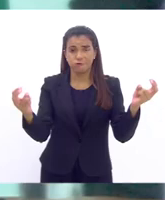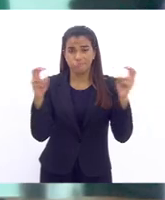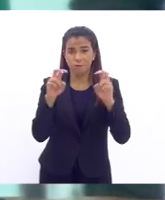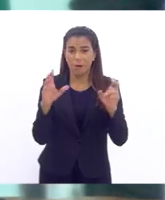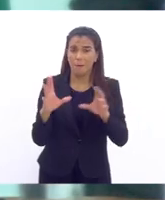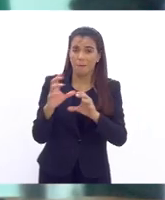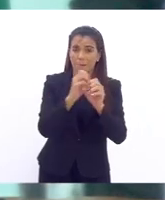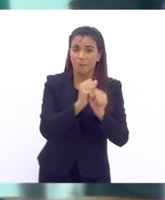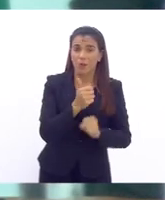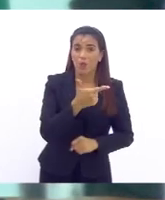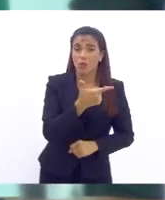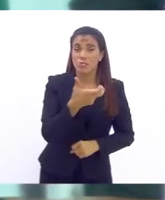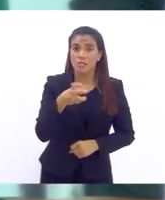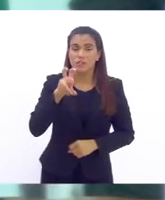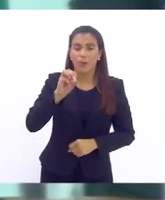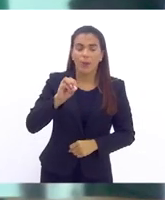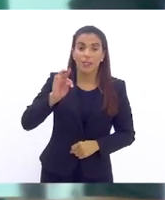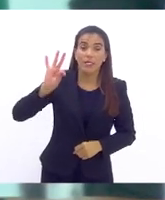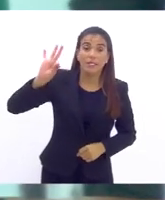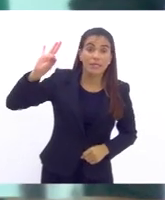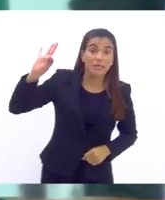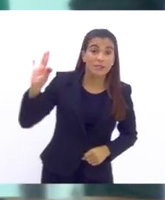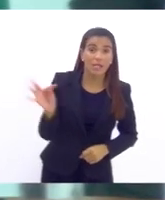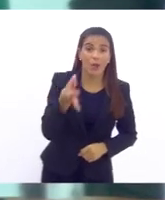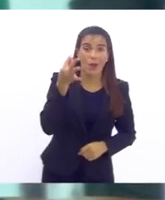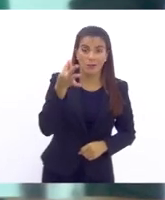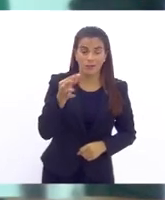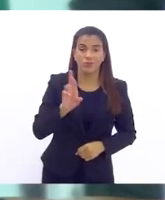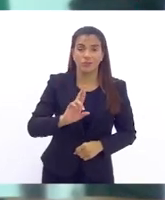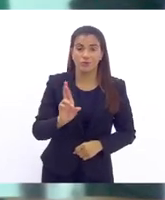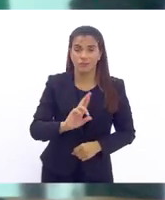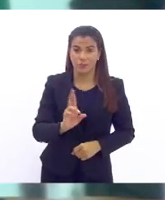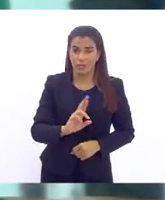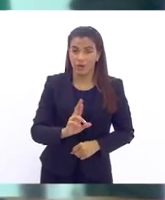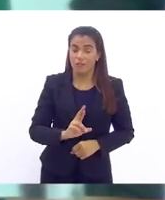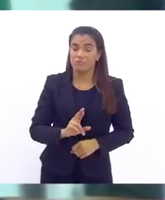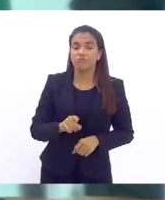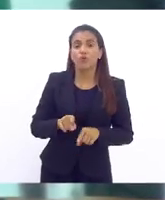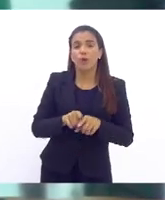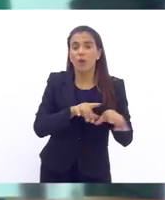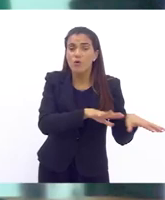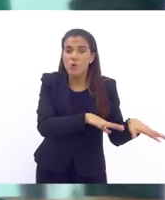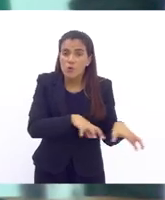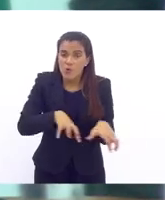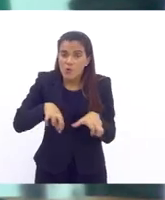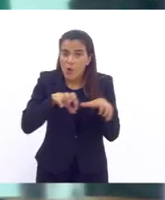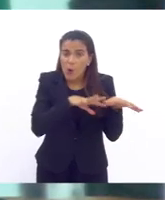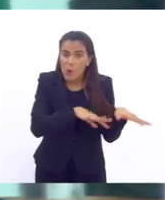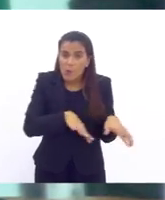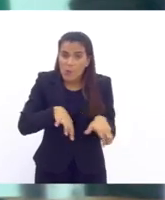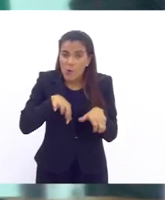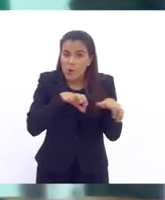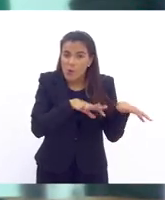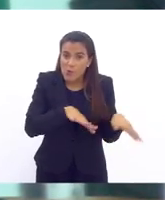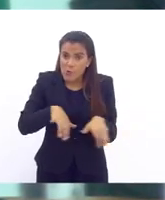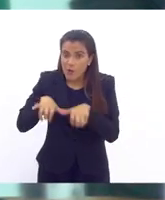250 milhões de reais que vai ser feita pela igual do desassoreamento do canal para a mesma coisa do Itajuru melhorar